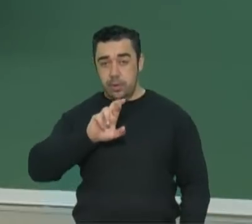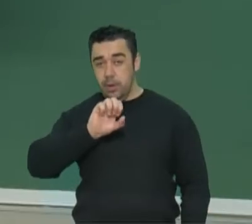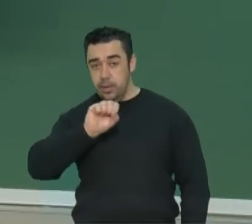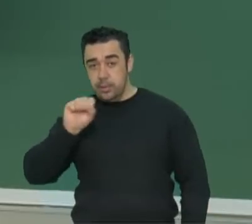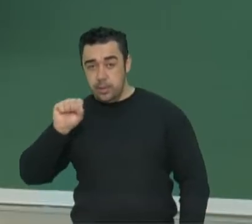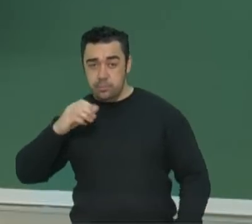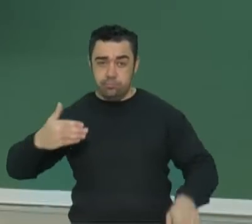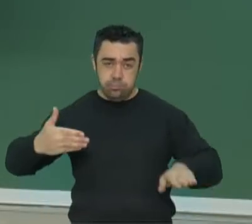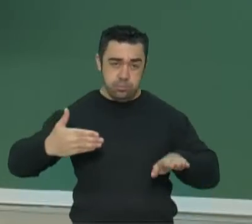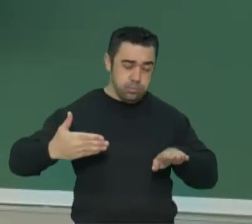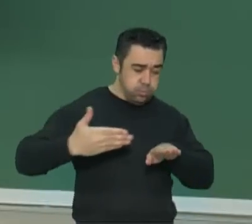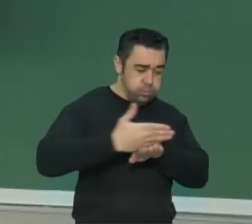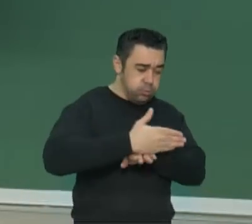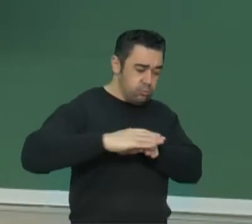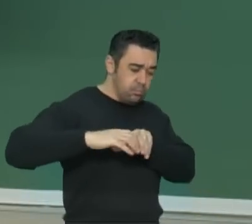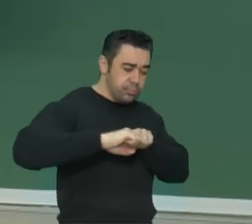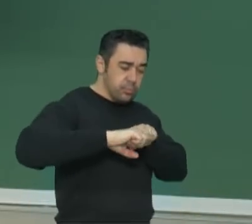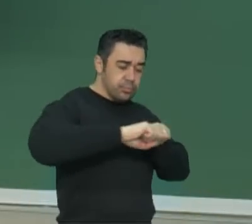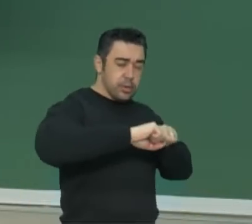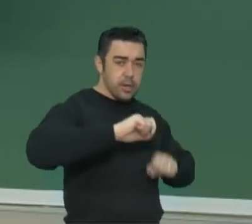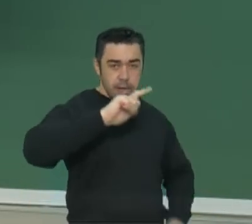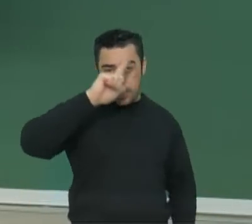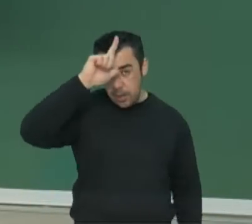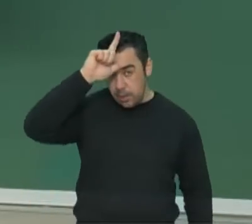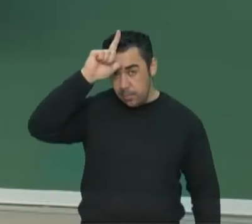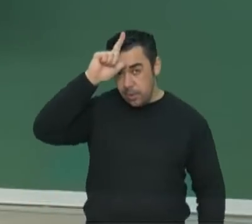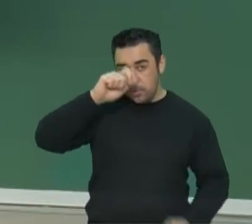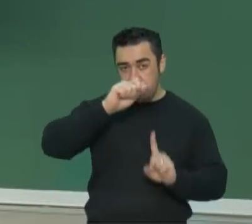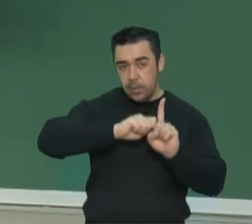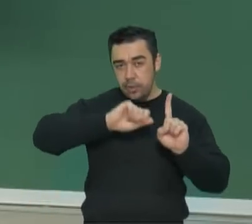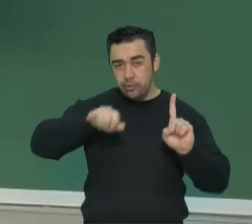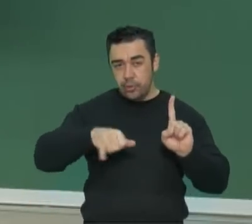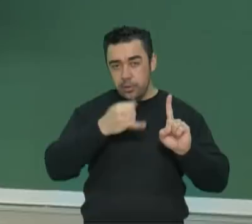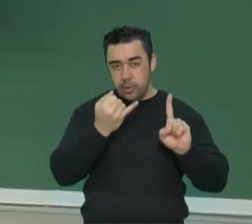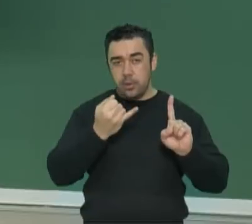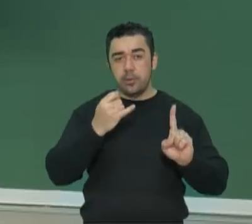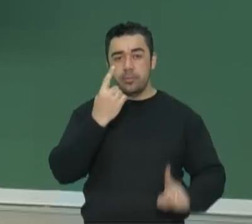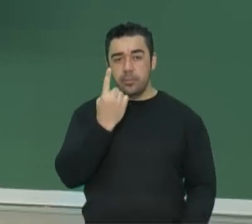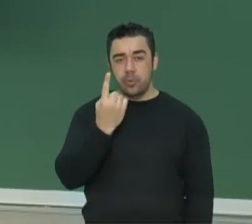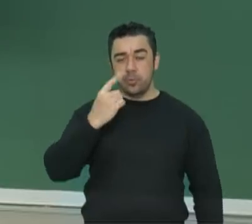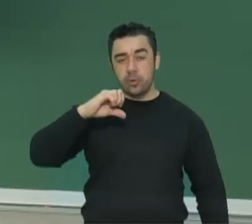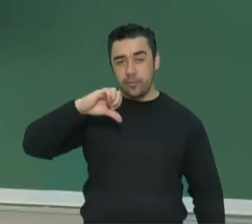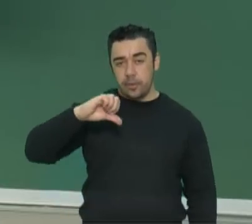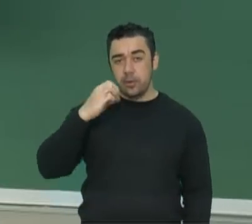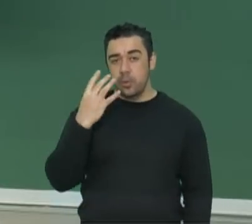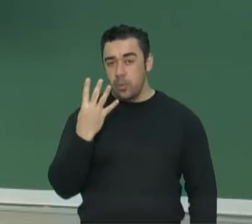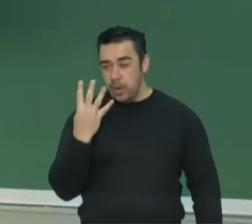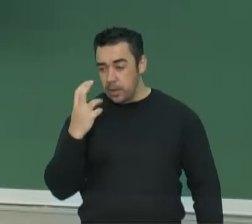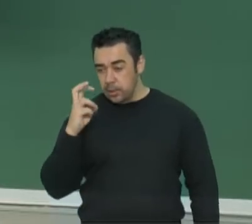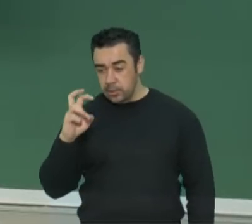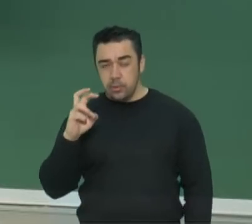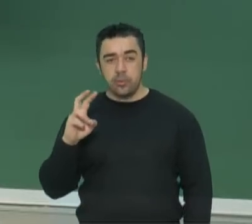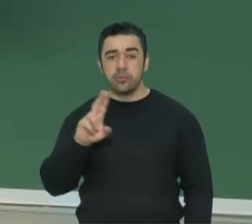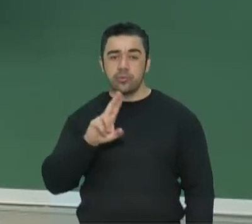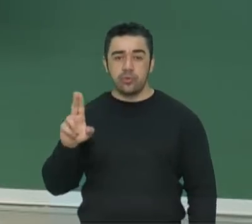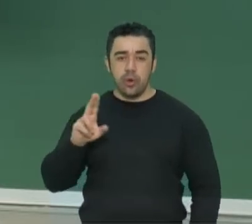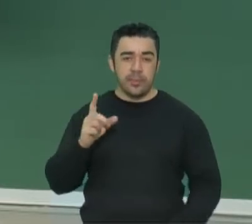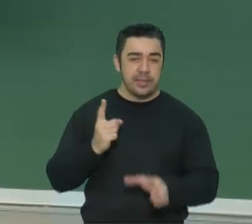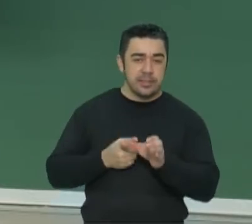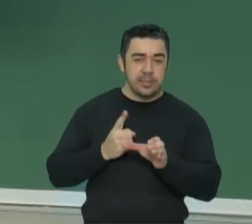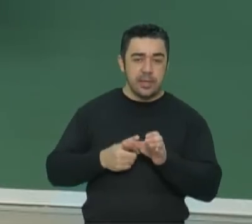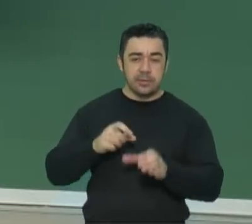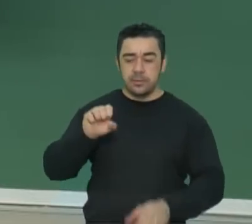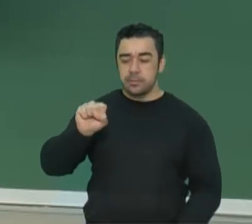invadiram o território da Alemanha ali em janeiro de 1945. Lembra-se? A Batalha de